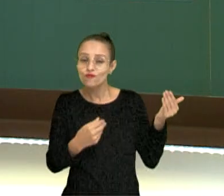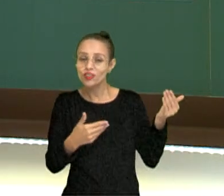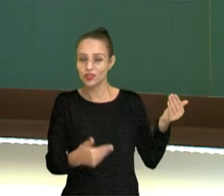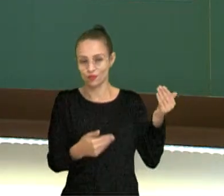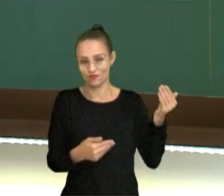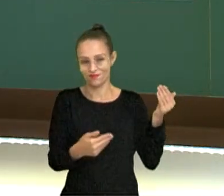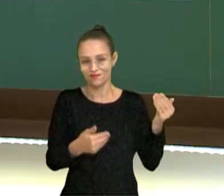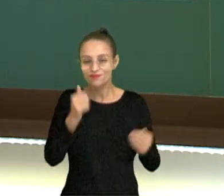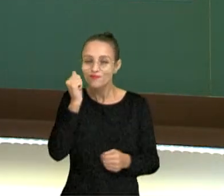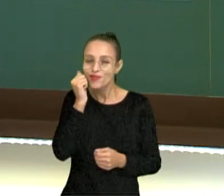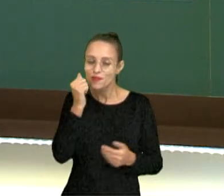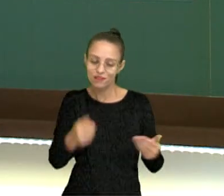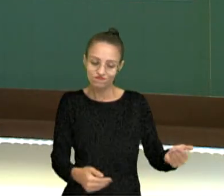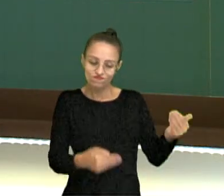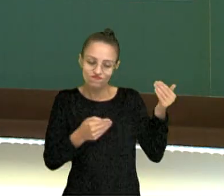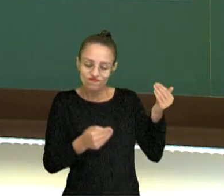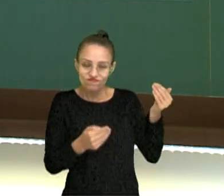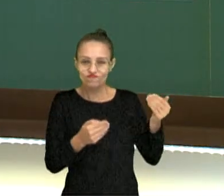mamãe.